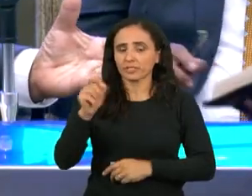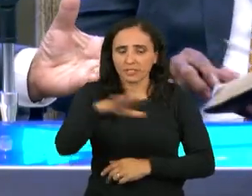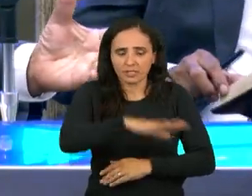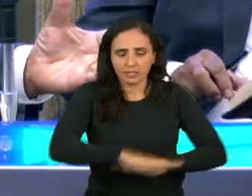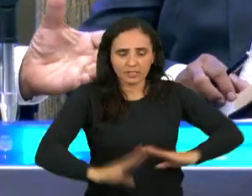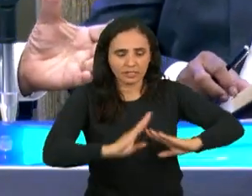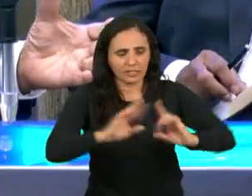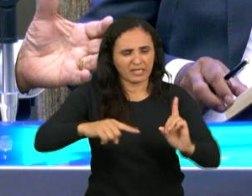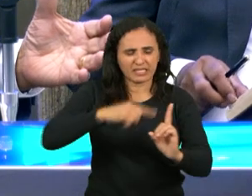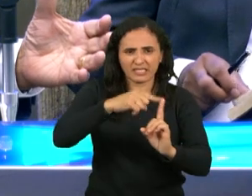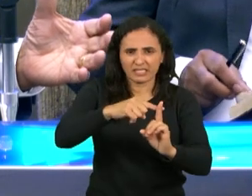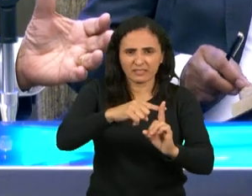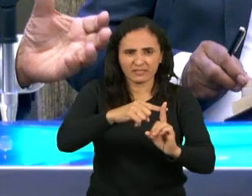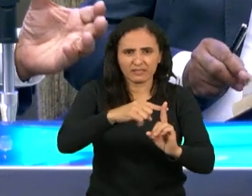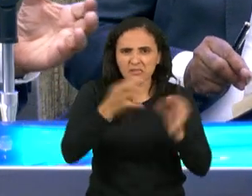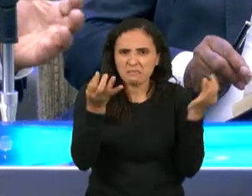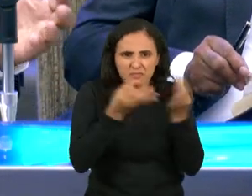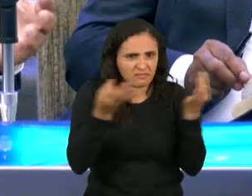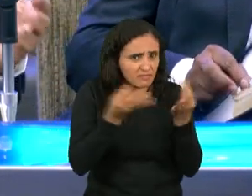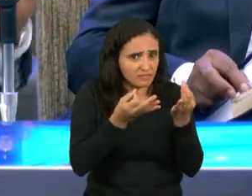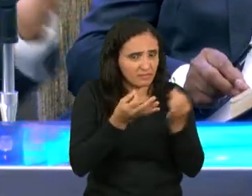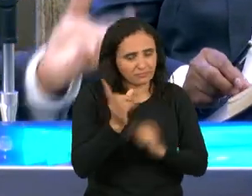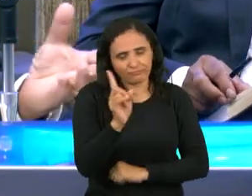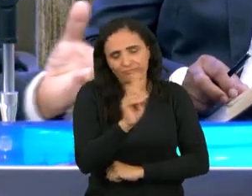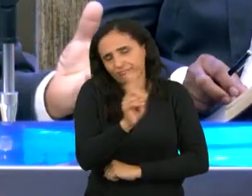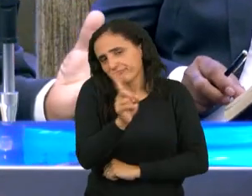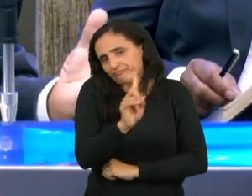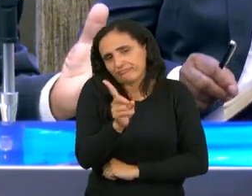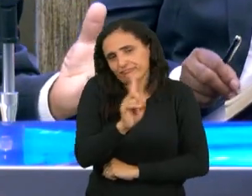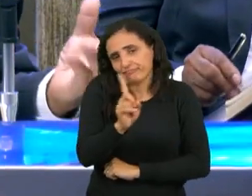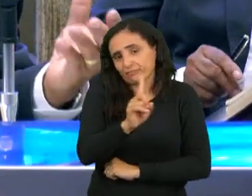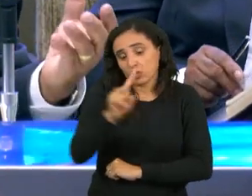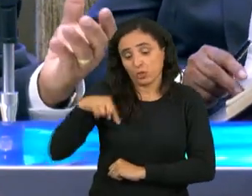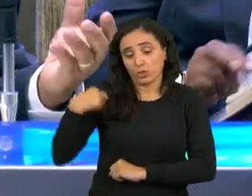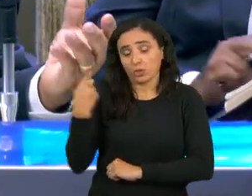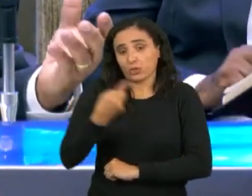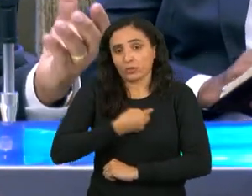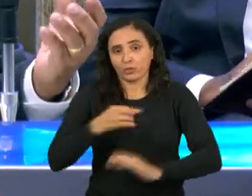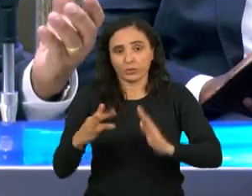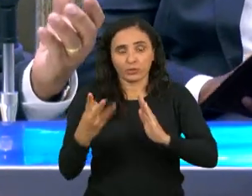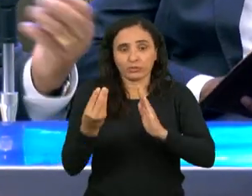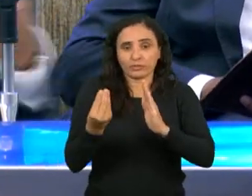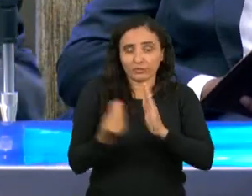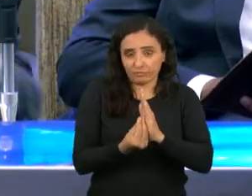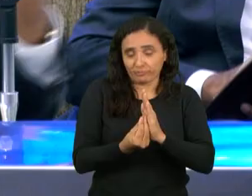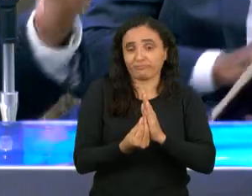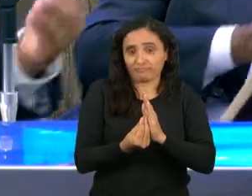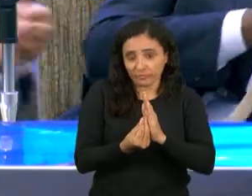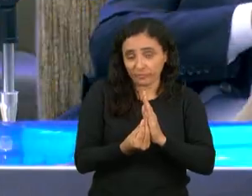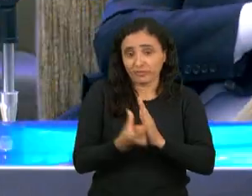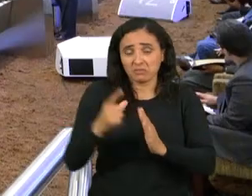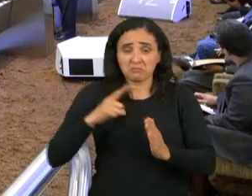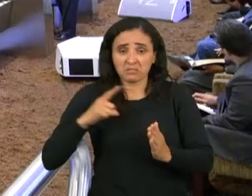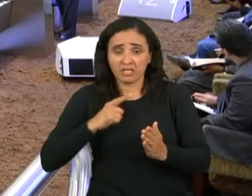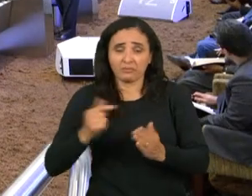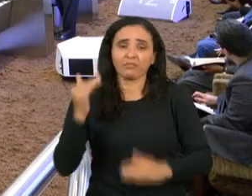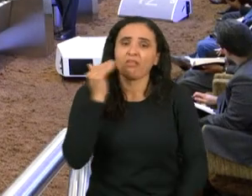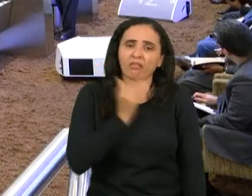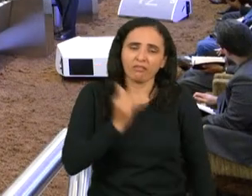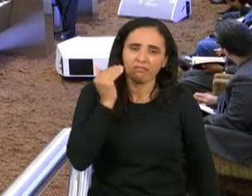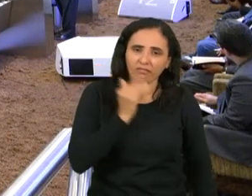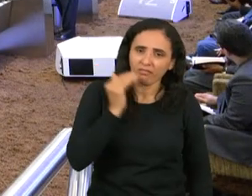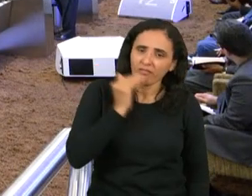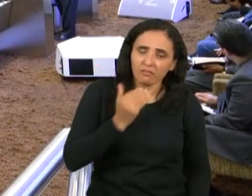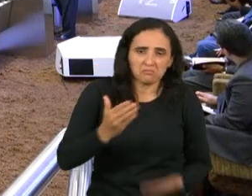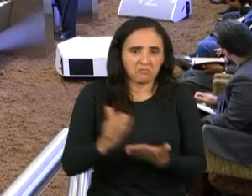isso foram Ju disse é como a Arca de Noé não é eu estive em um museu da